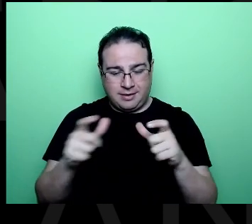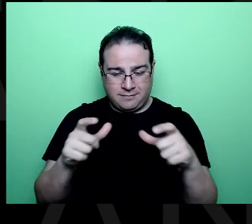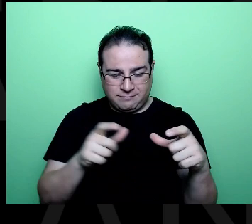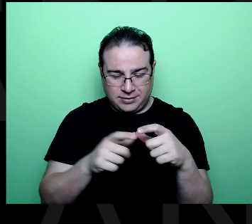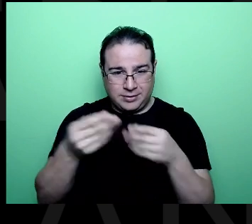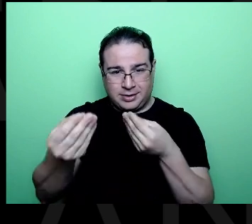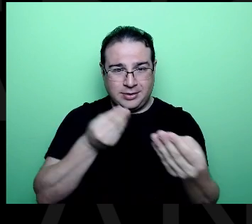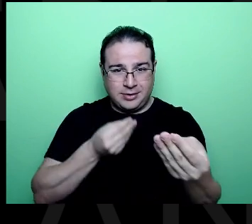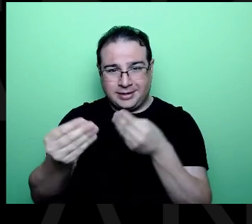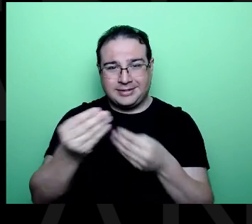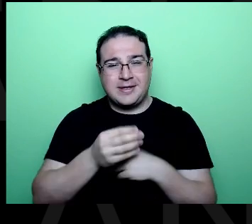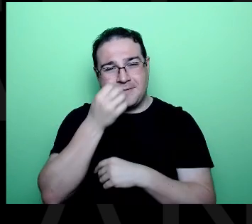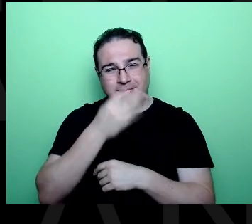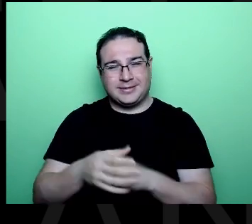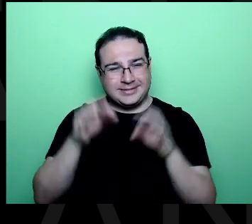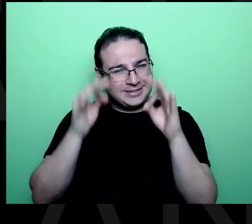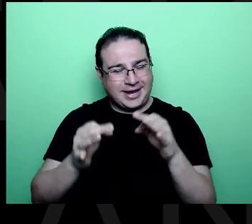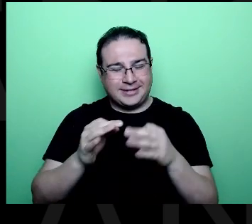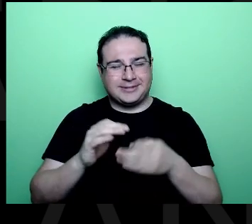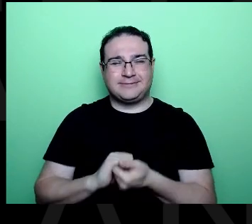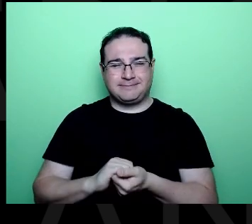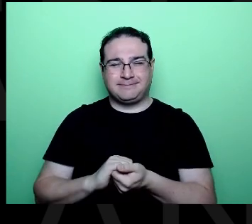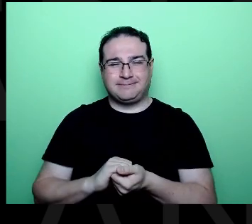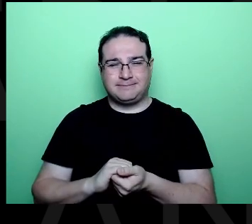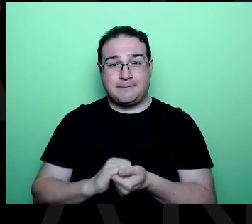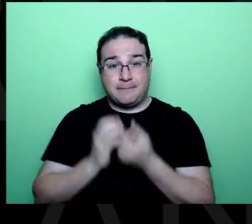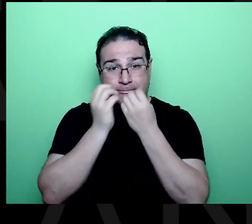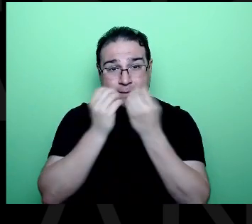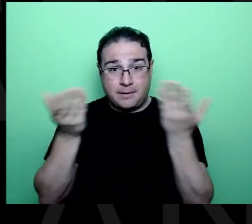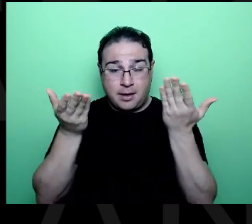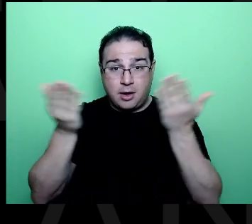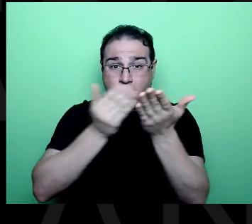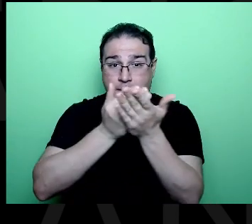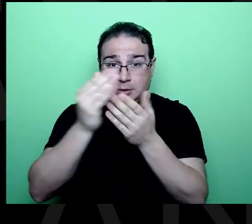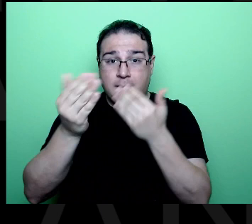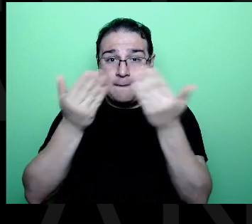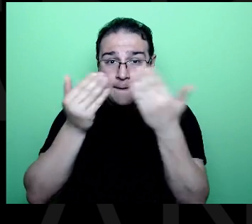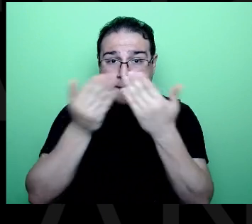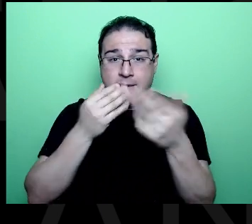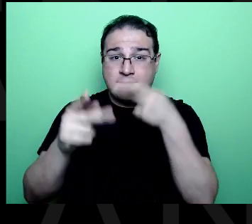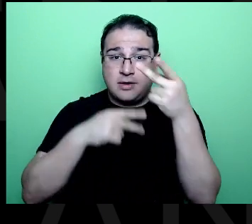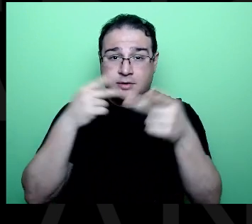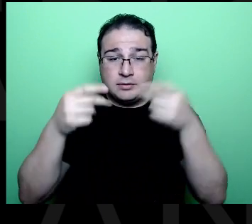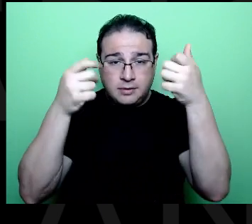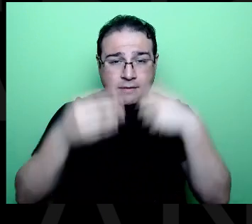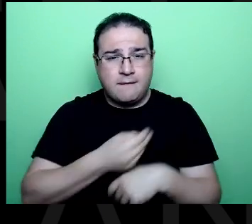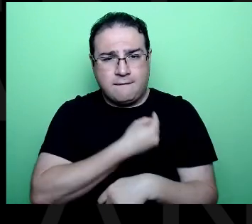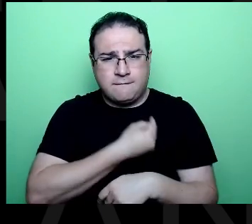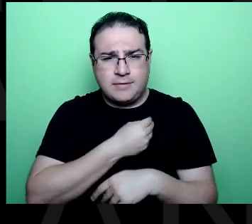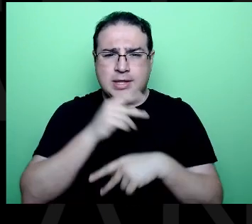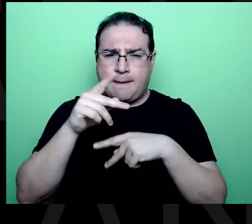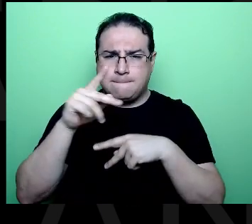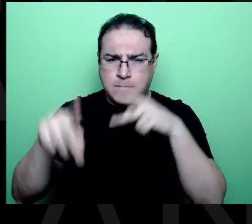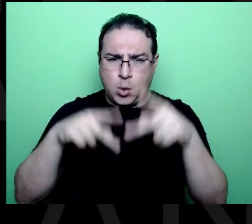figurinhas, com certeza. E bom, a gente começou o nosso papo aqui falando sobre vidas públicas, que era o